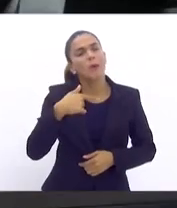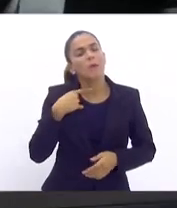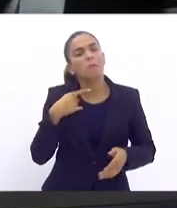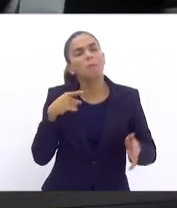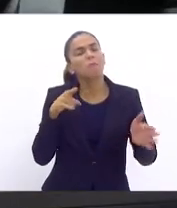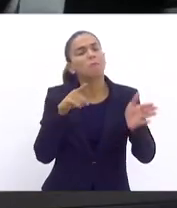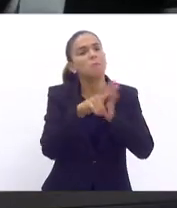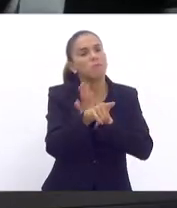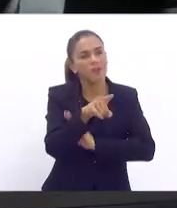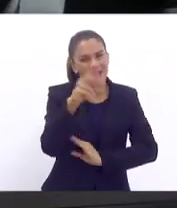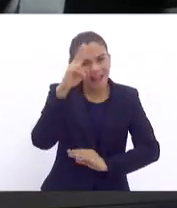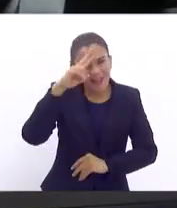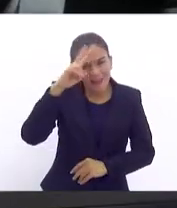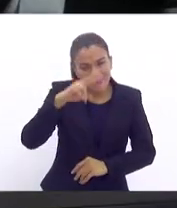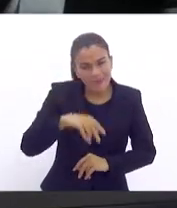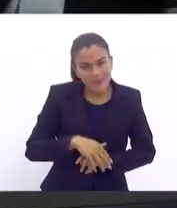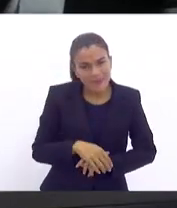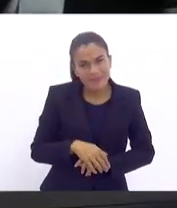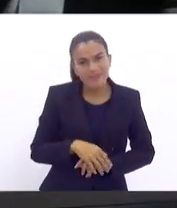questão